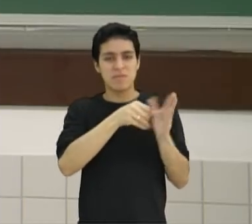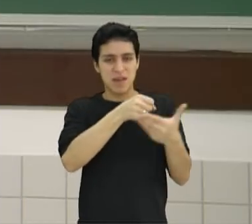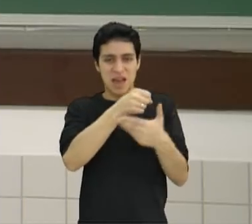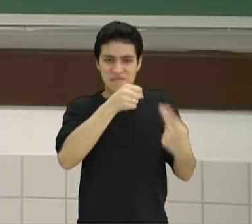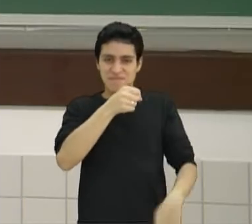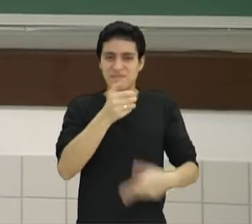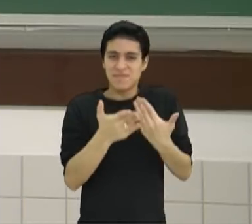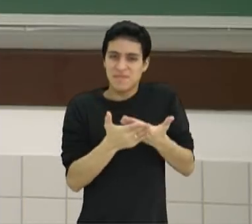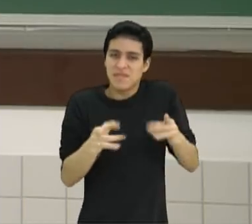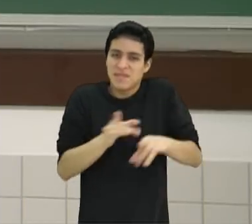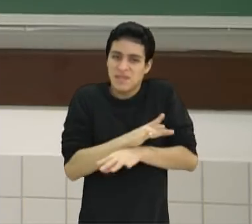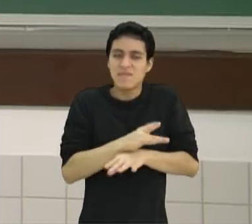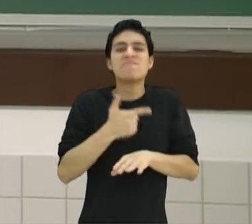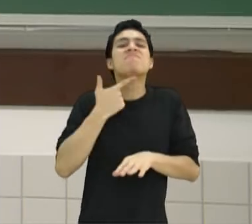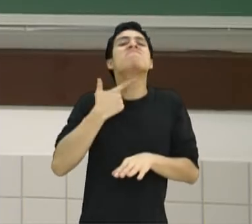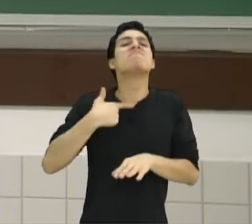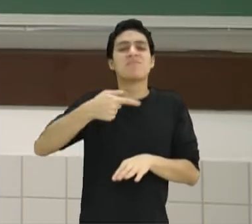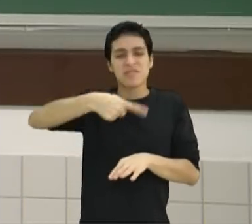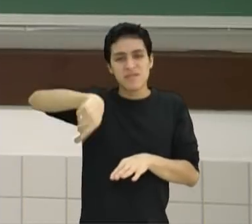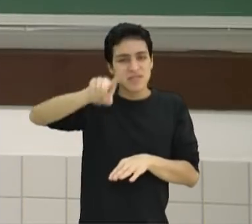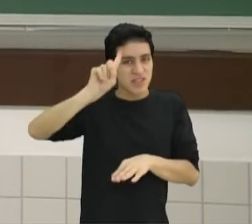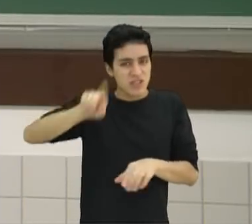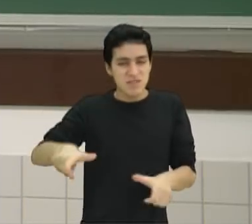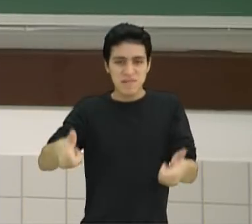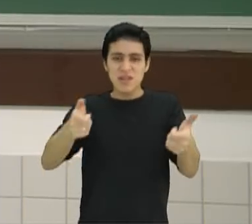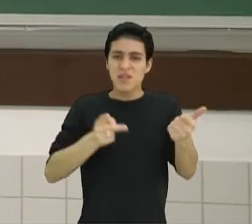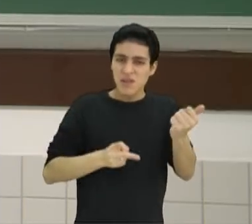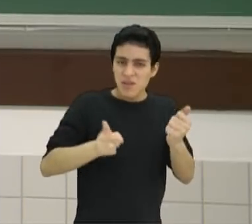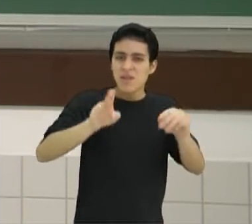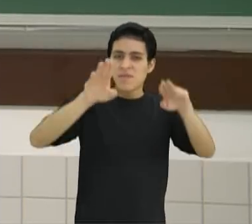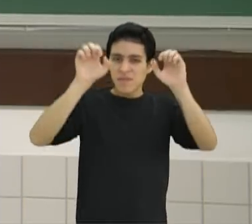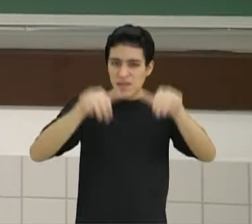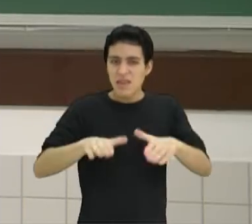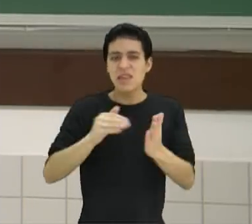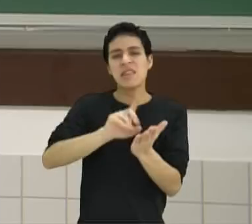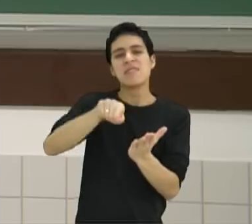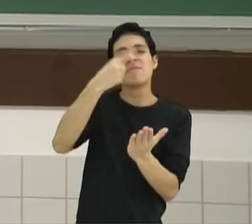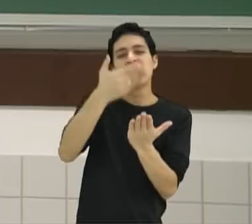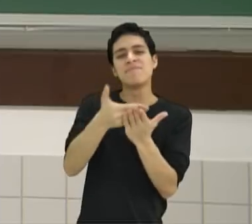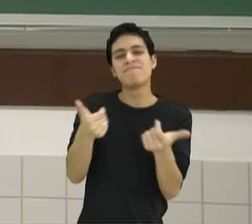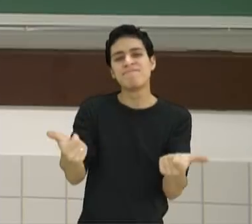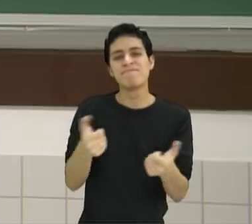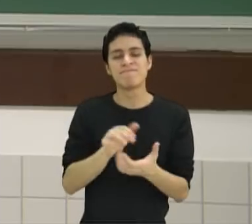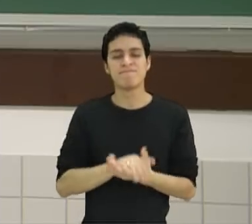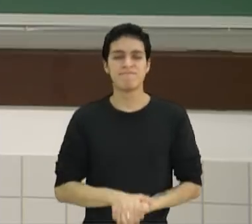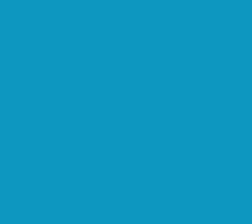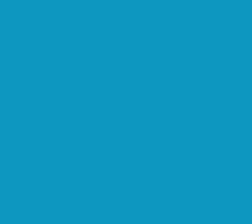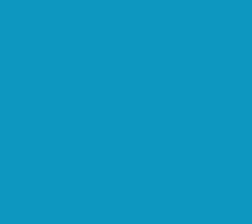Estamos no fim dela, desejo a você dias melhores, continue bem e até a próxima!